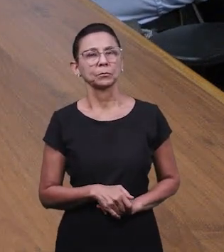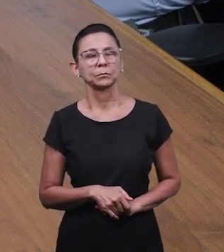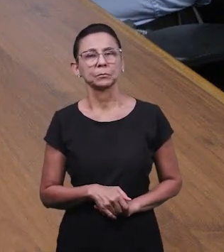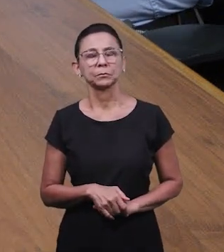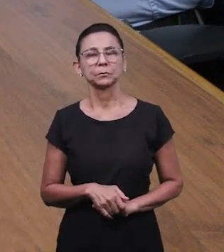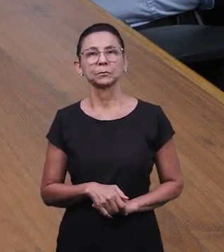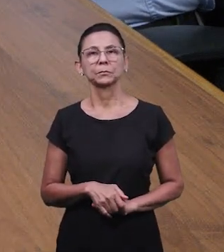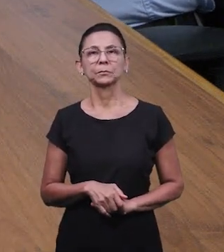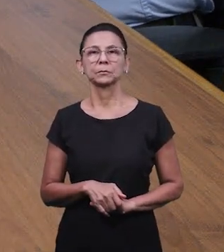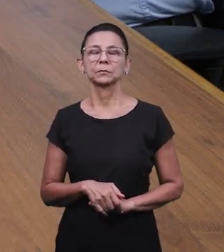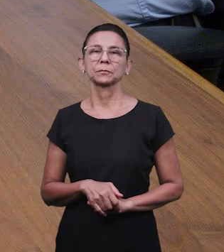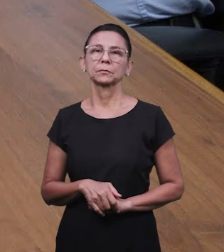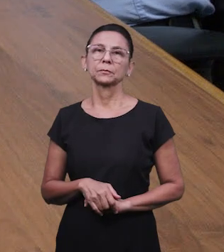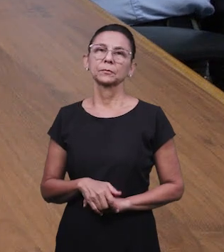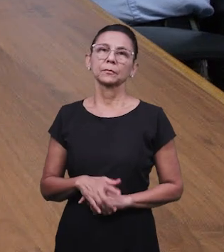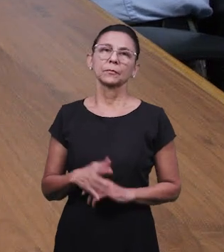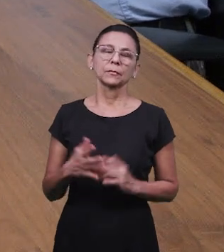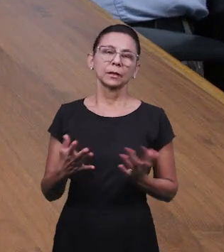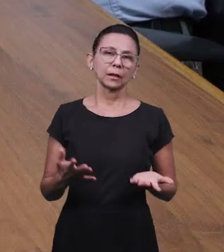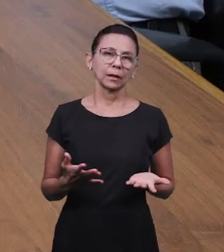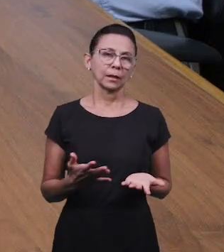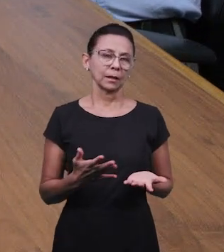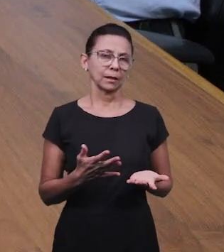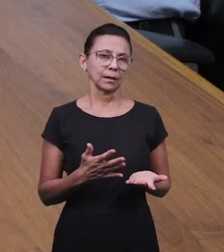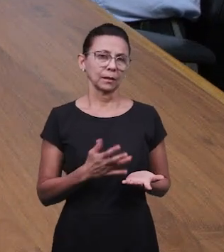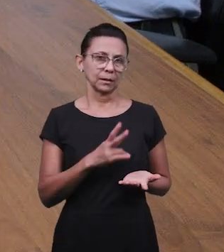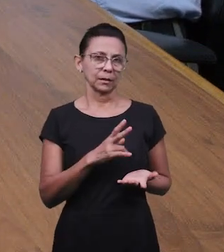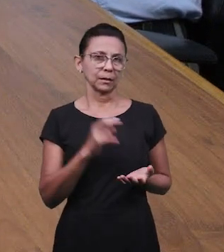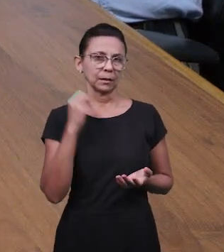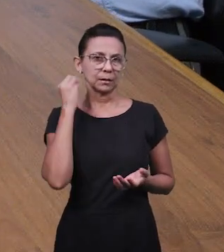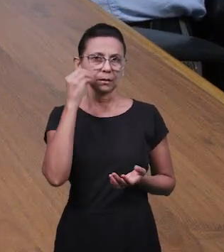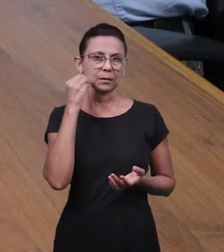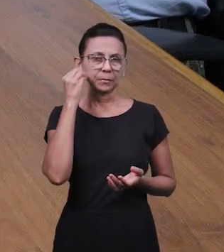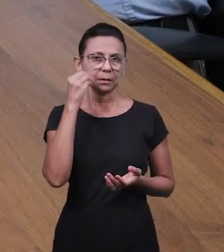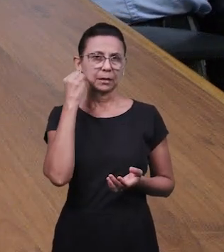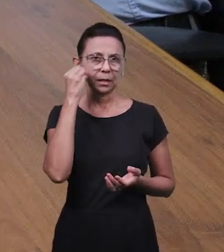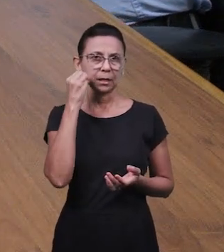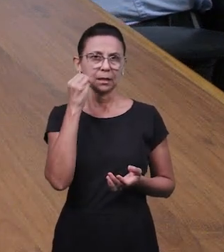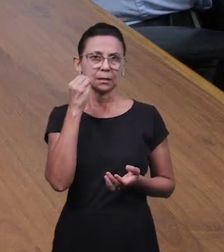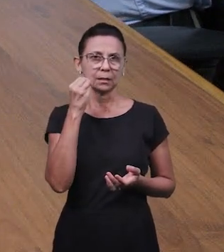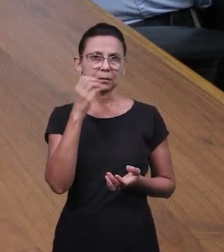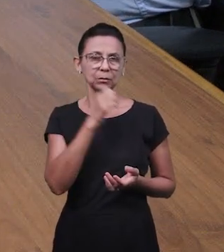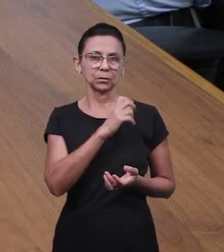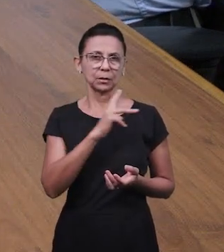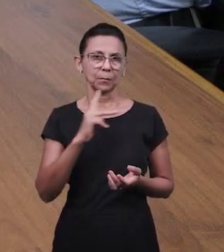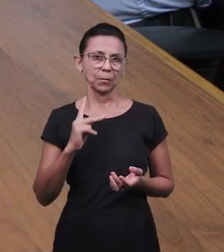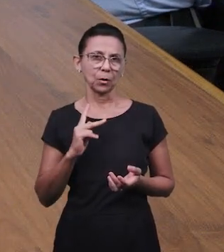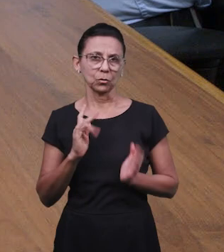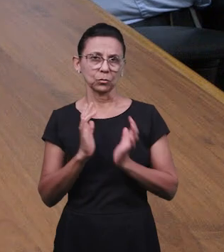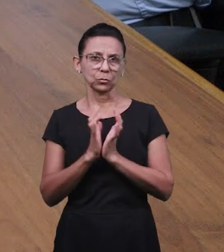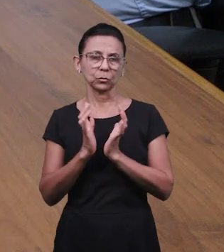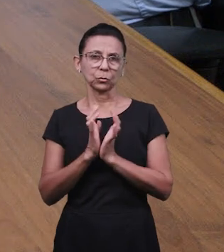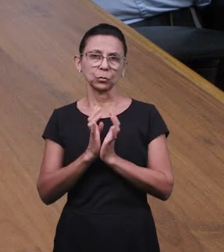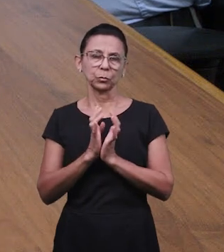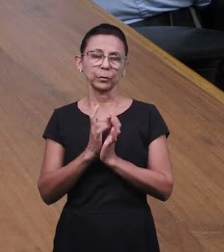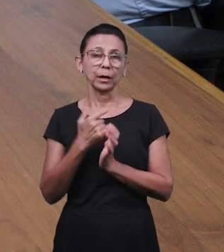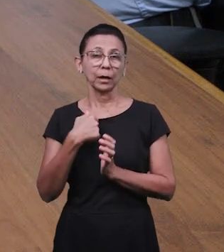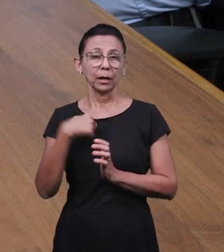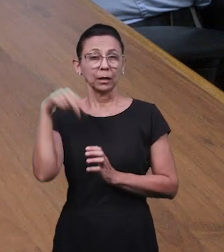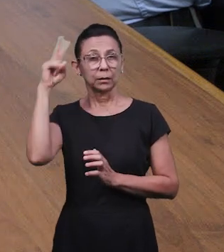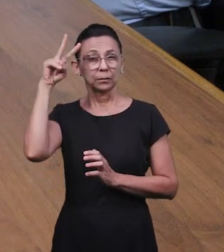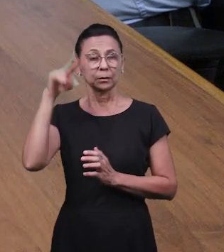a revelação de Jesus, né? Quer dizer, falando sobre a experiência dos apóstolos aqui, de alguns casos, eu me lembrei também